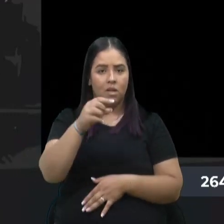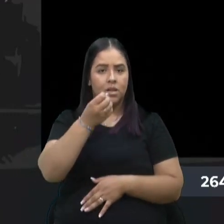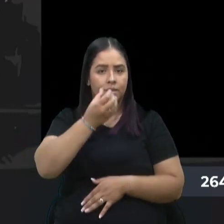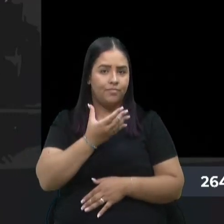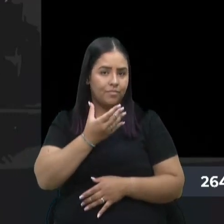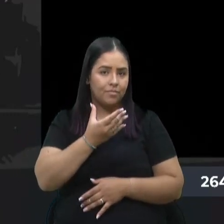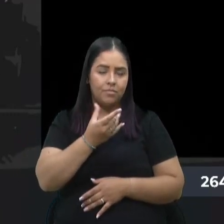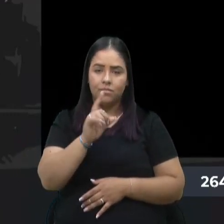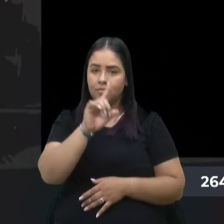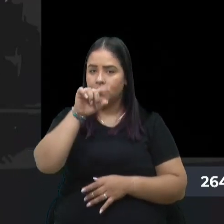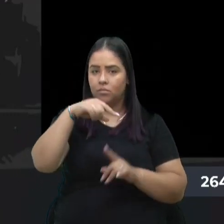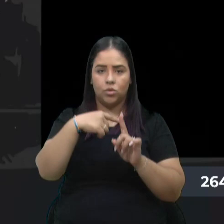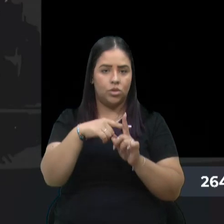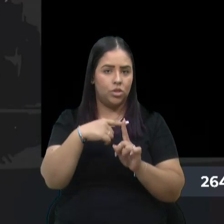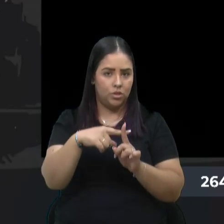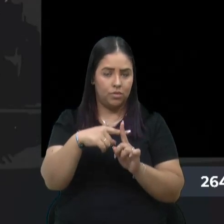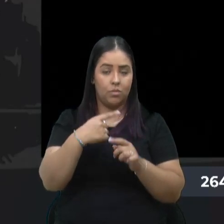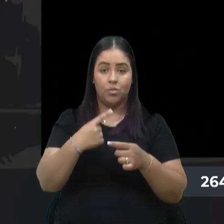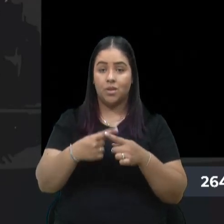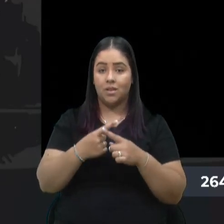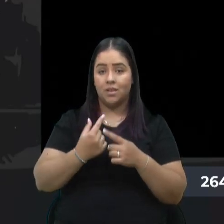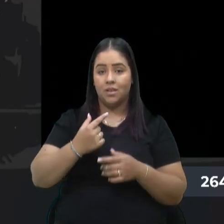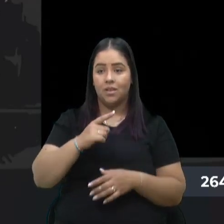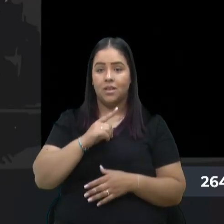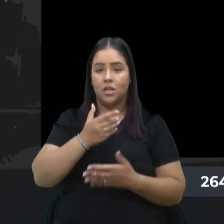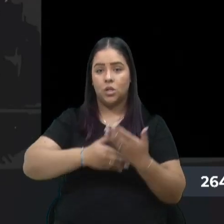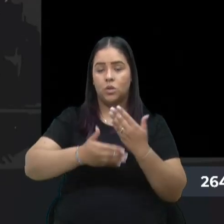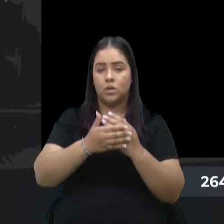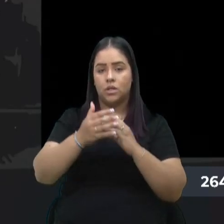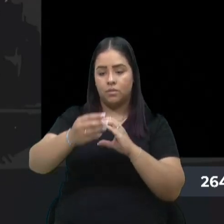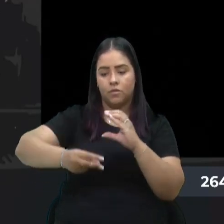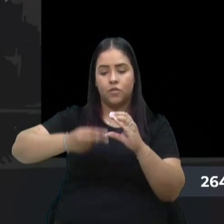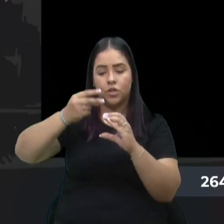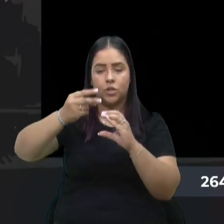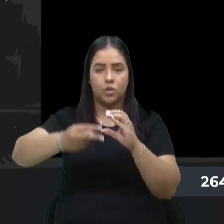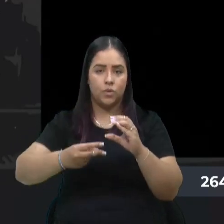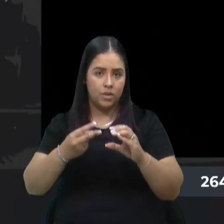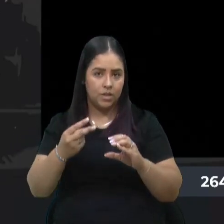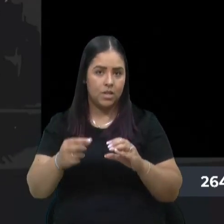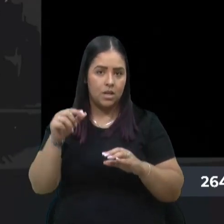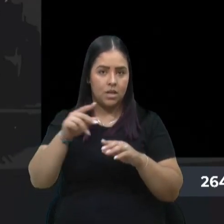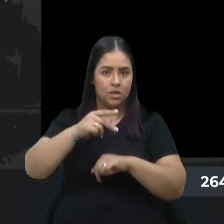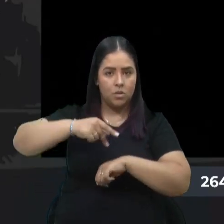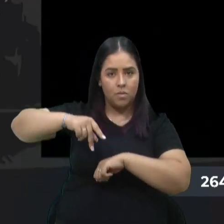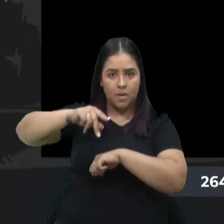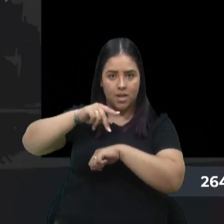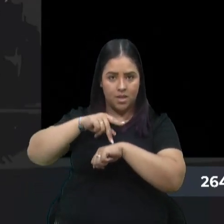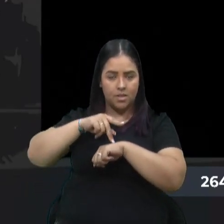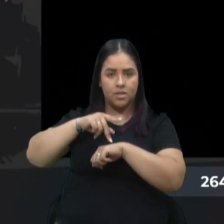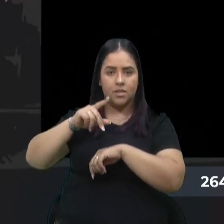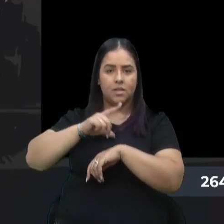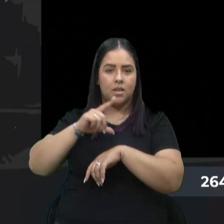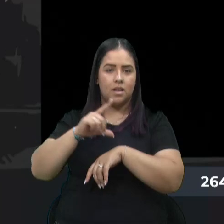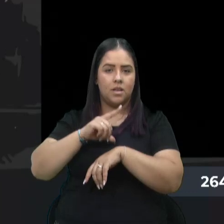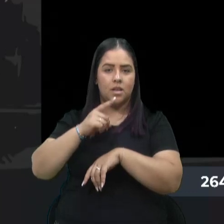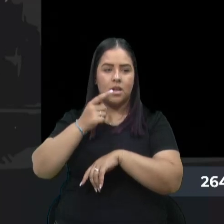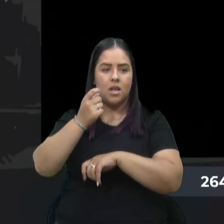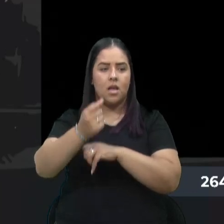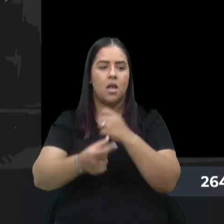favoráveis. Recentemente está em todas as câmaras de vereadores desse país, câmaras